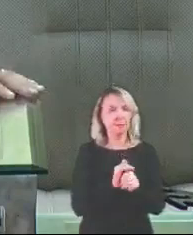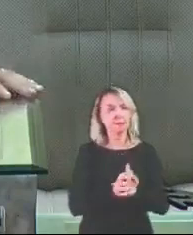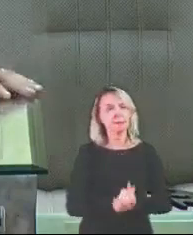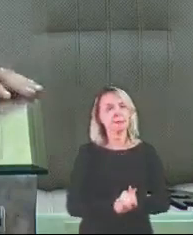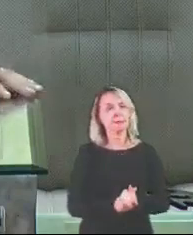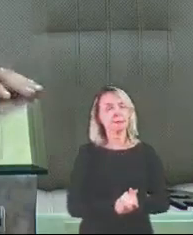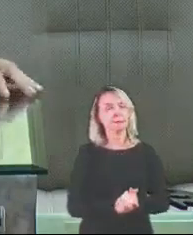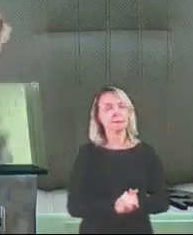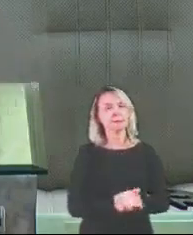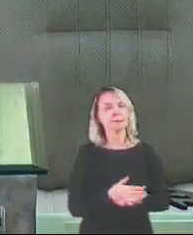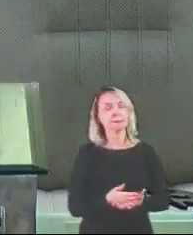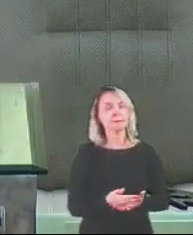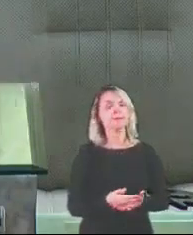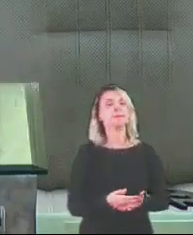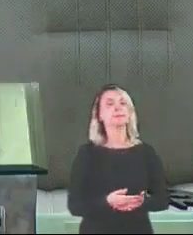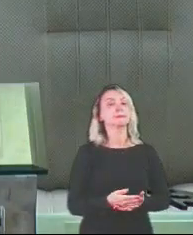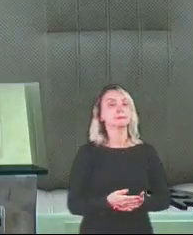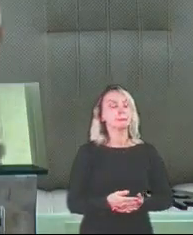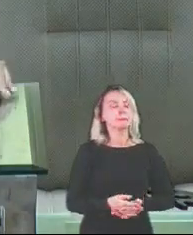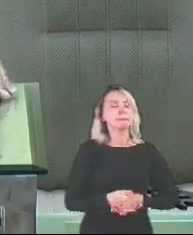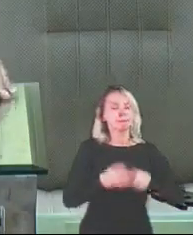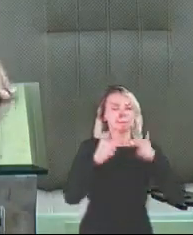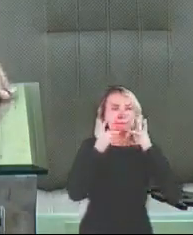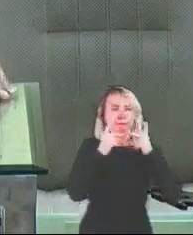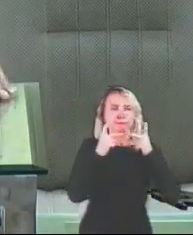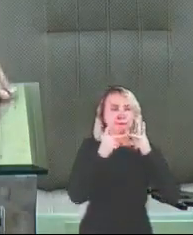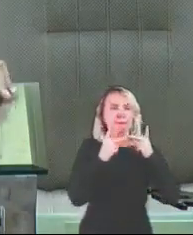A mensagem de Joel, ela é forte,